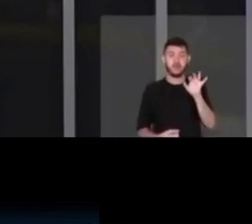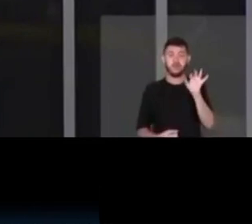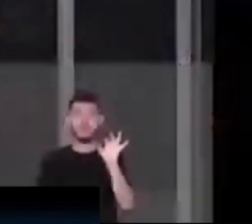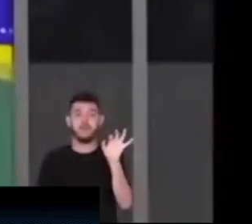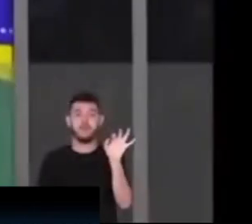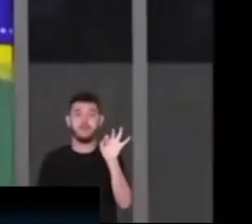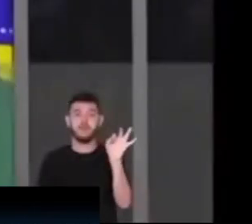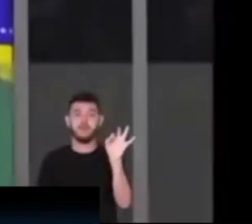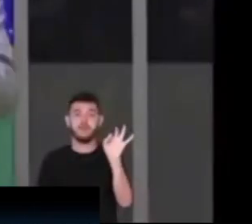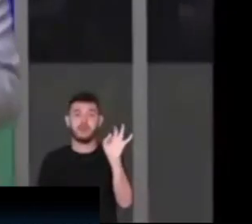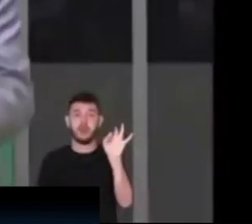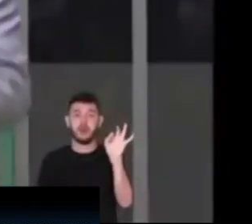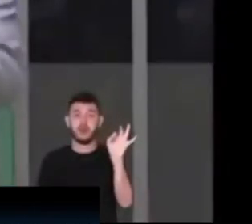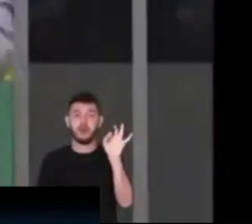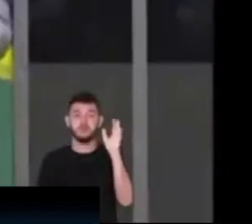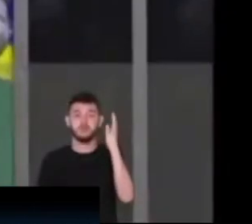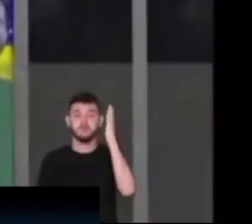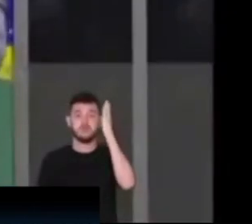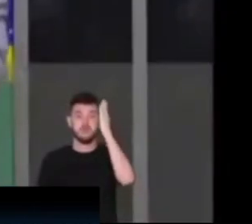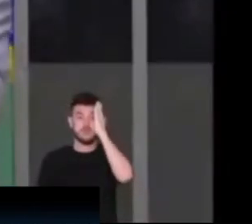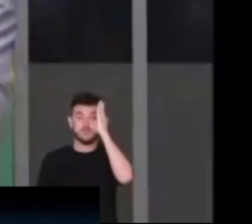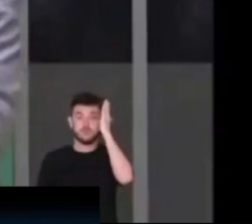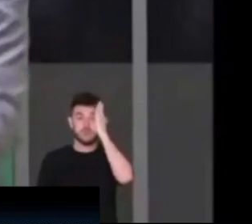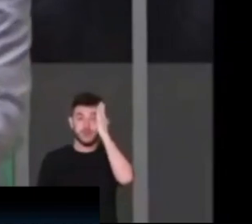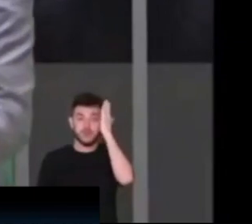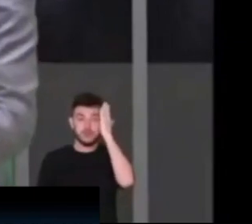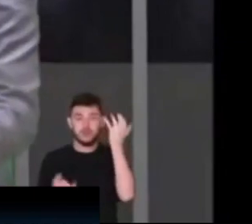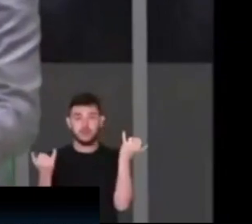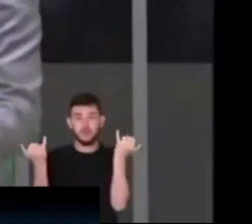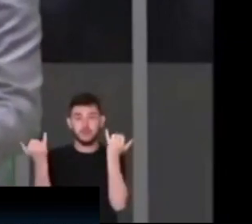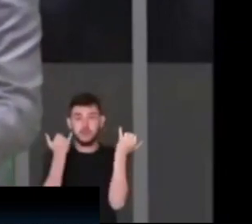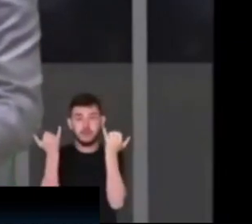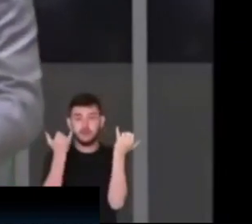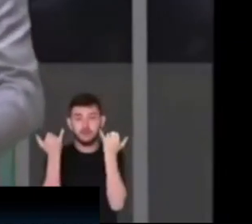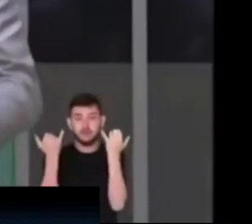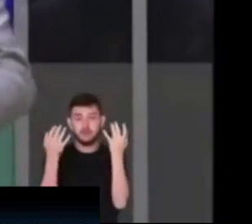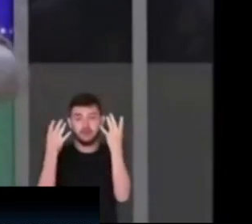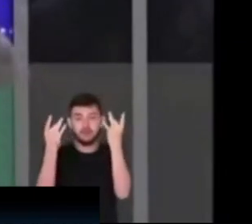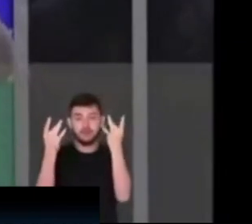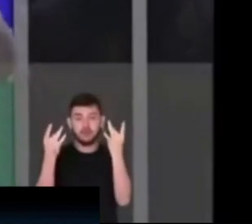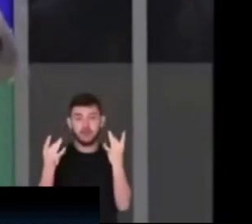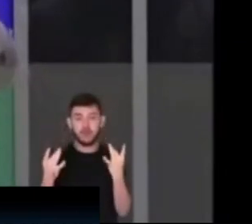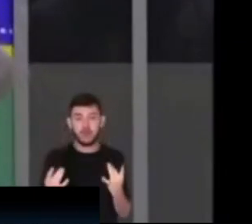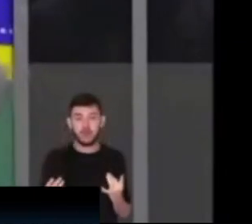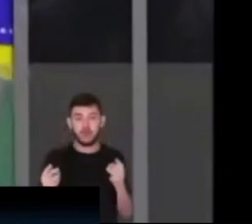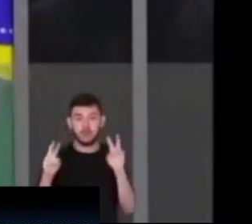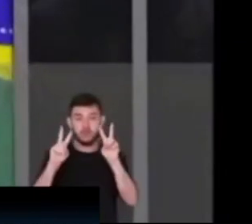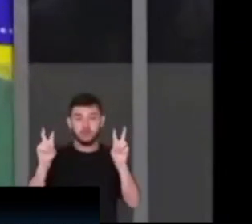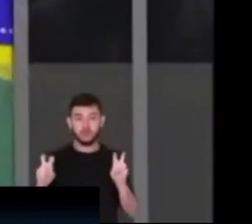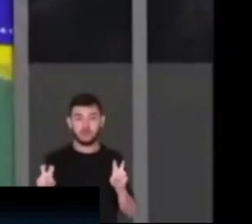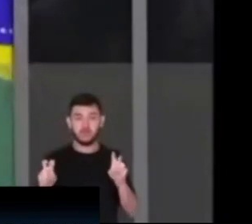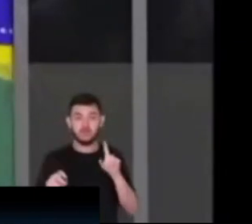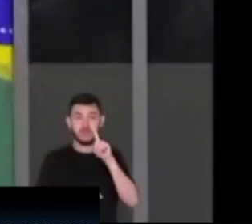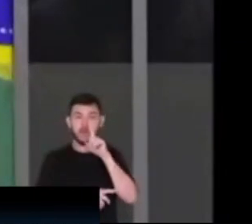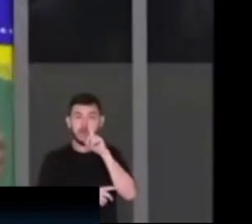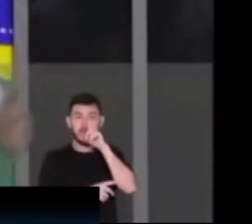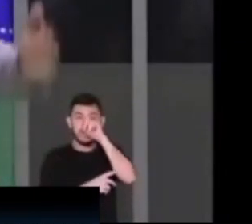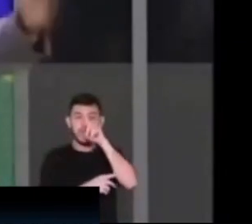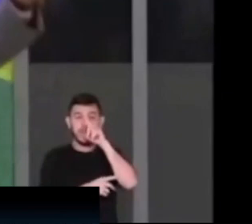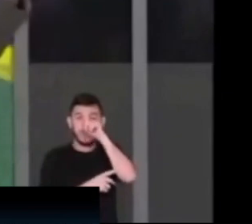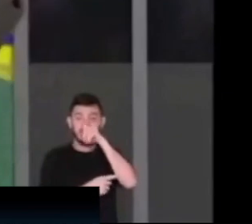sabia dos graves riscos de pânico social,